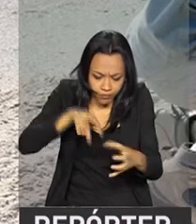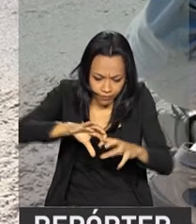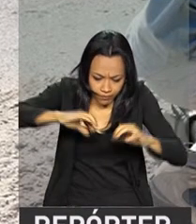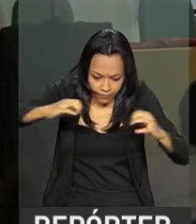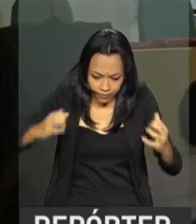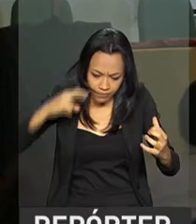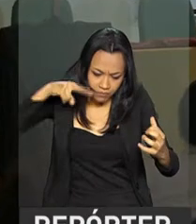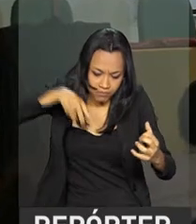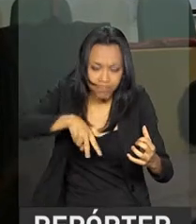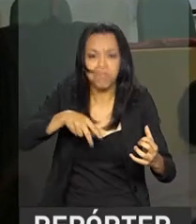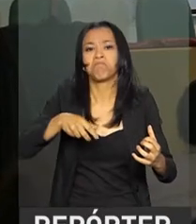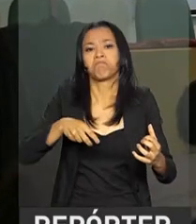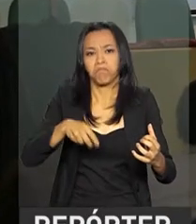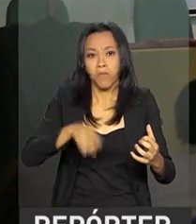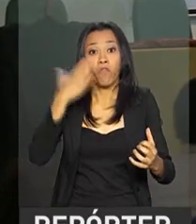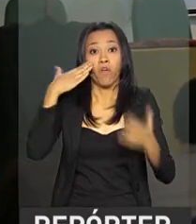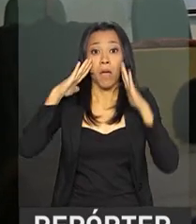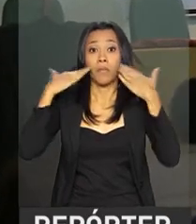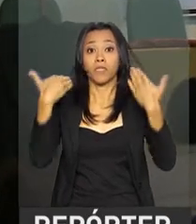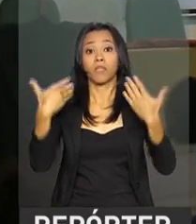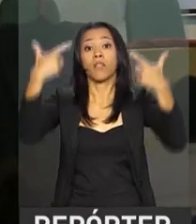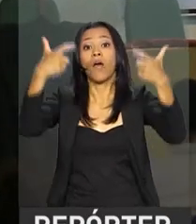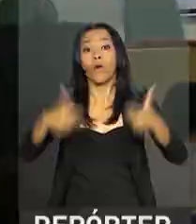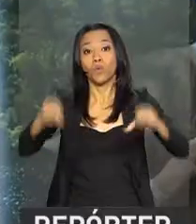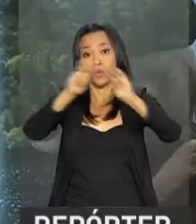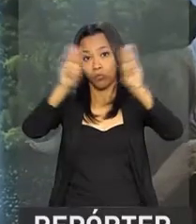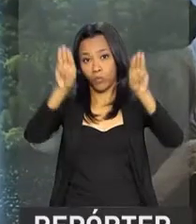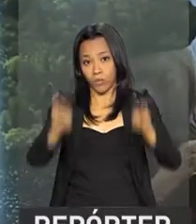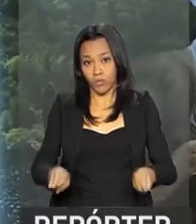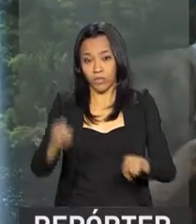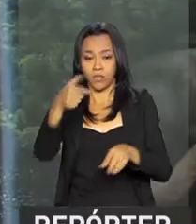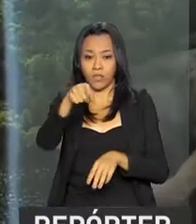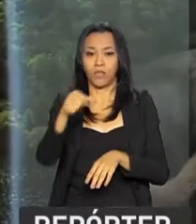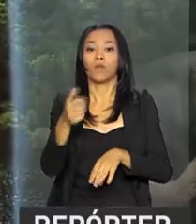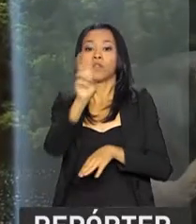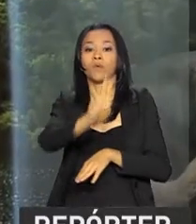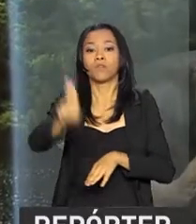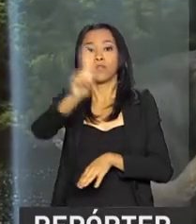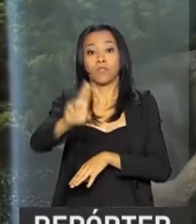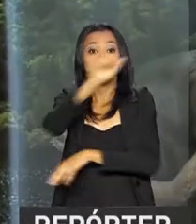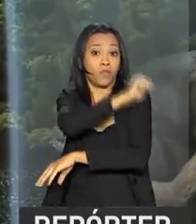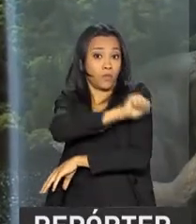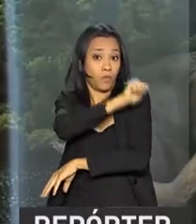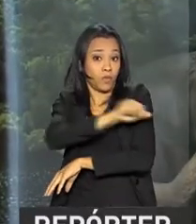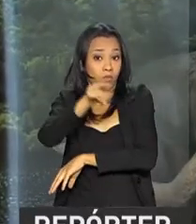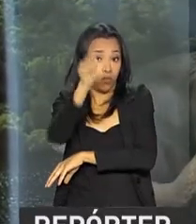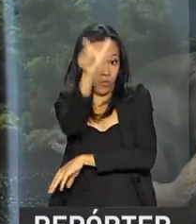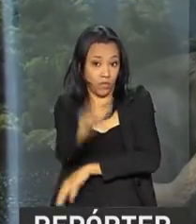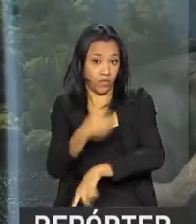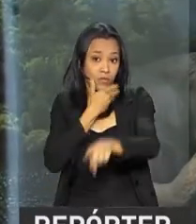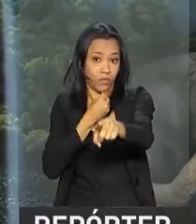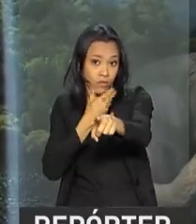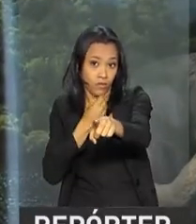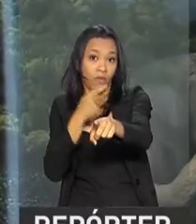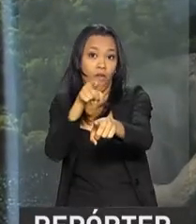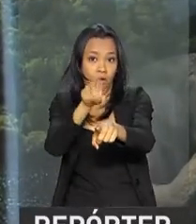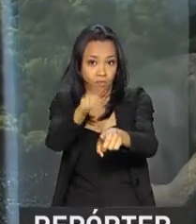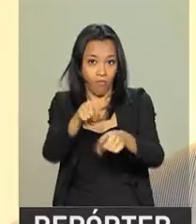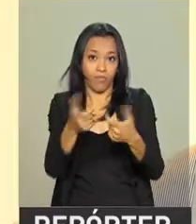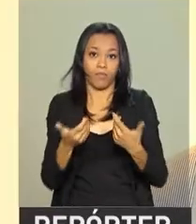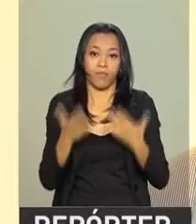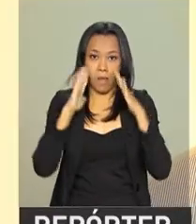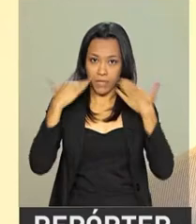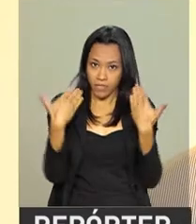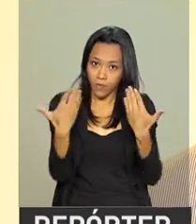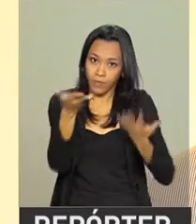área a pesquisa foi apresentada no museu nacional da universidade federal do rio de janeiro pelo paleontólogo alexander kellner